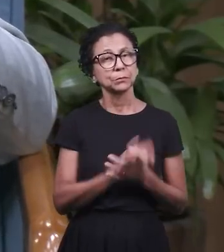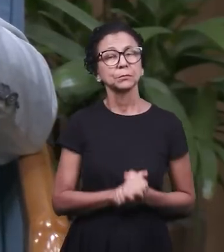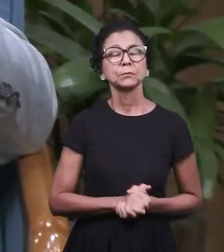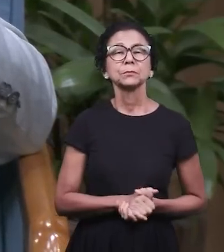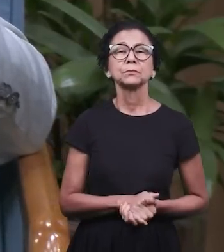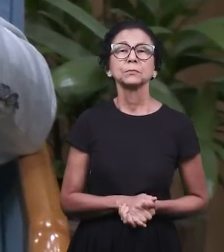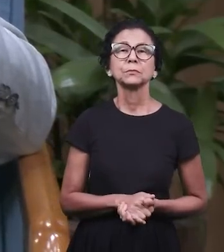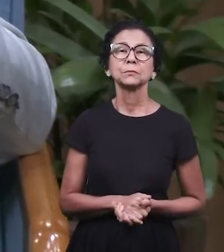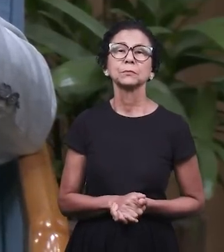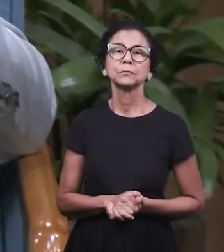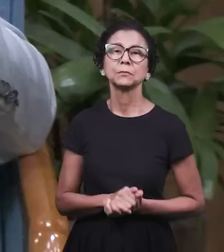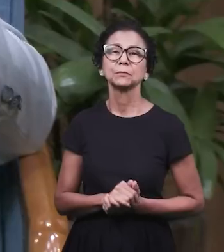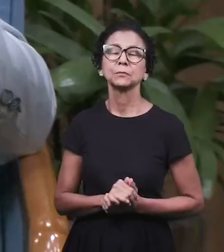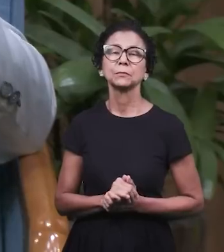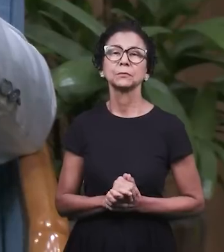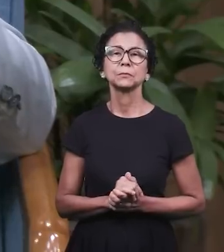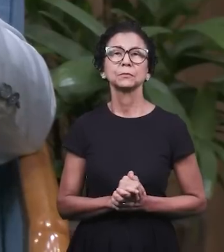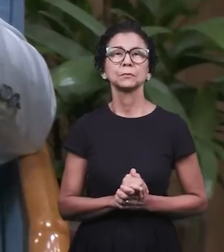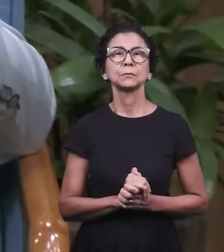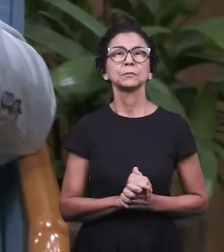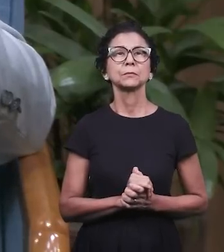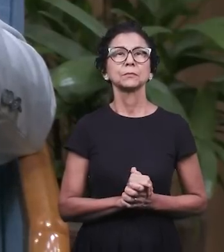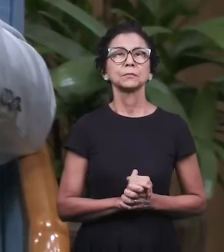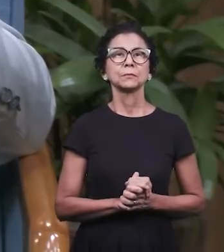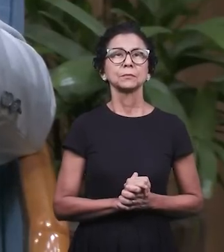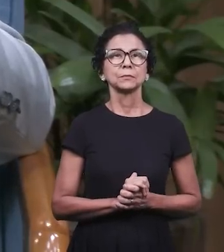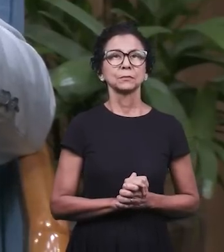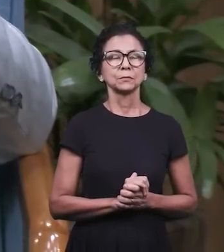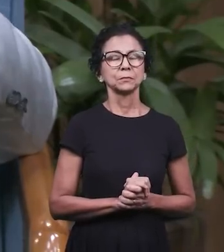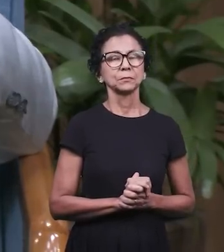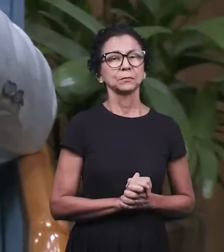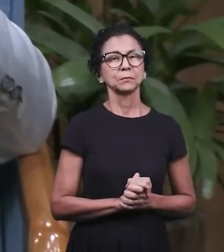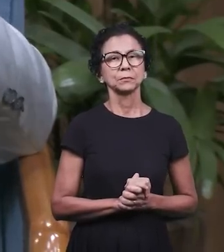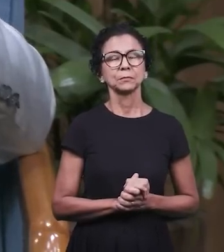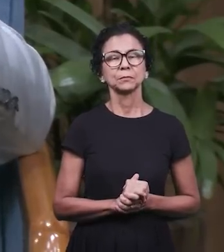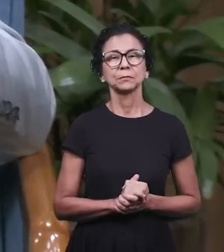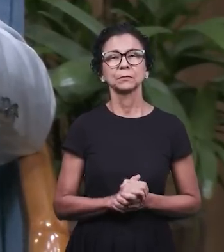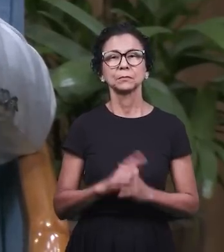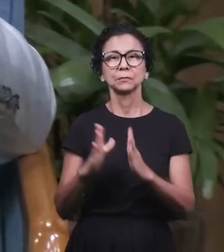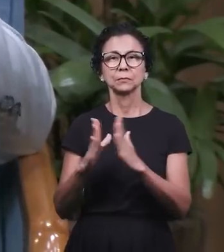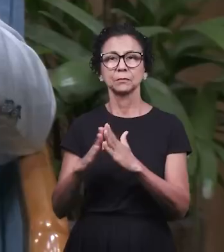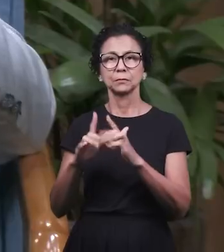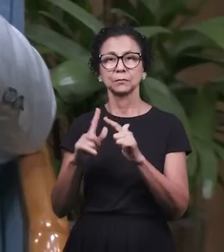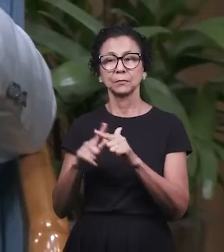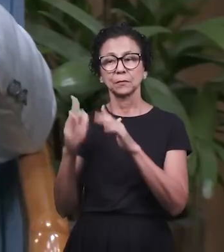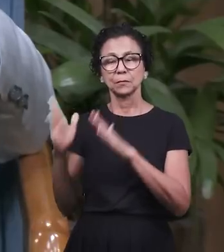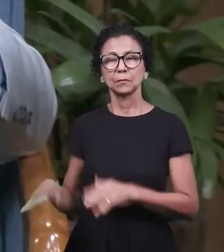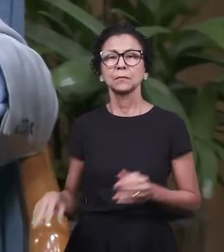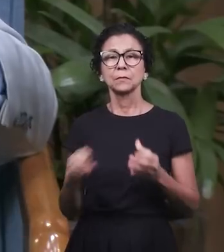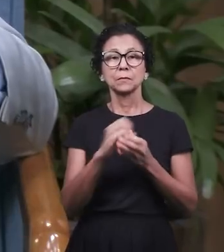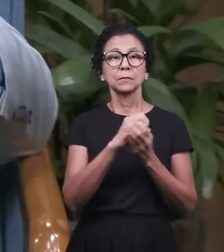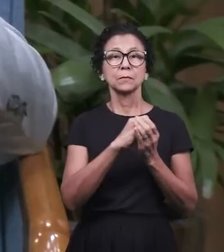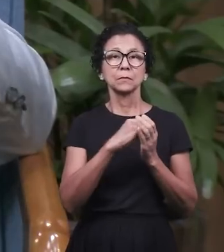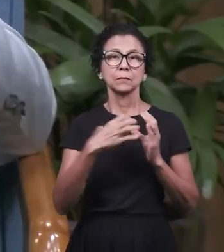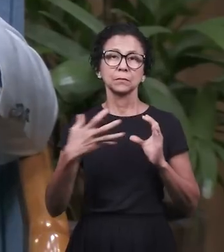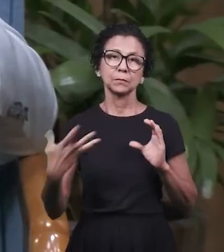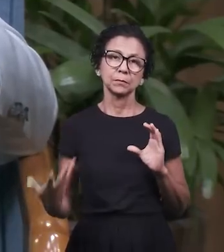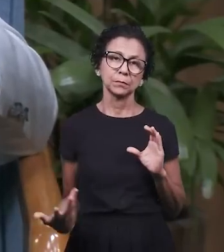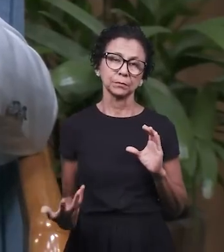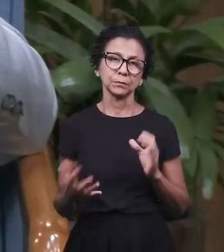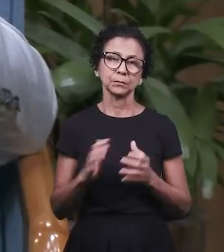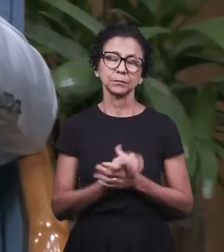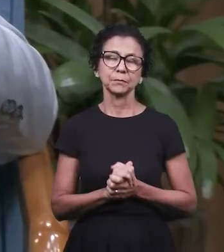gente não falou ainda, que o tema do programa de hoje são as características da igreja fiel. Dentro do